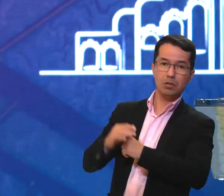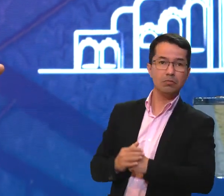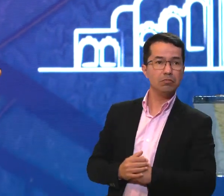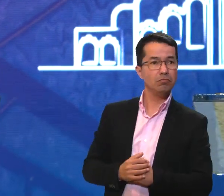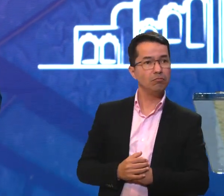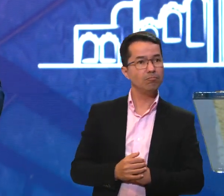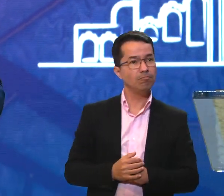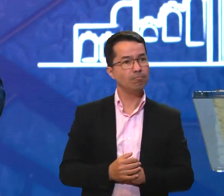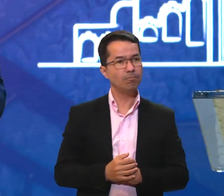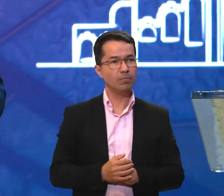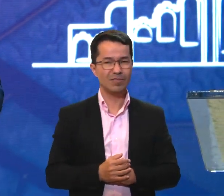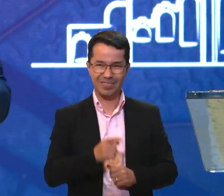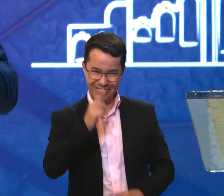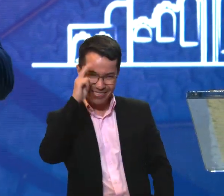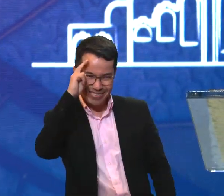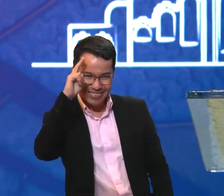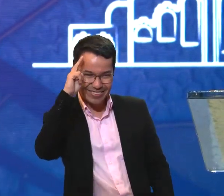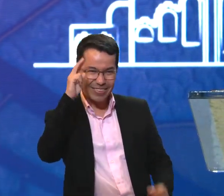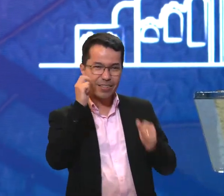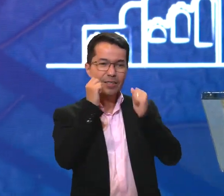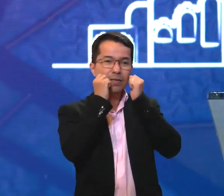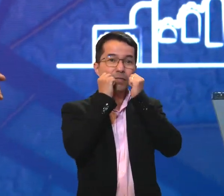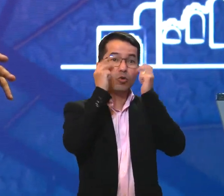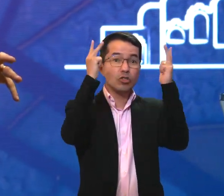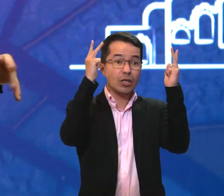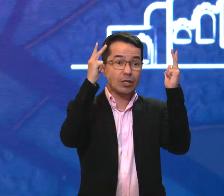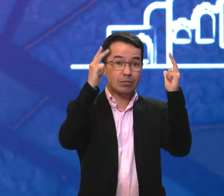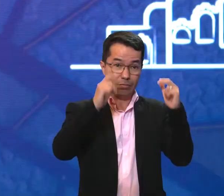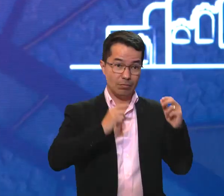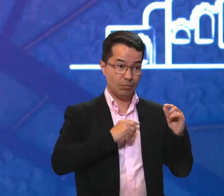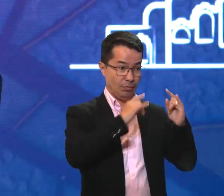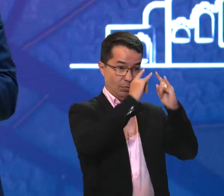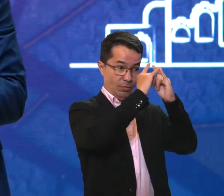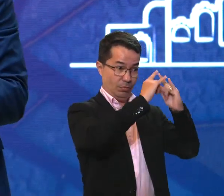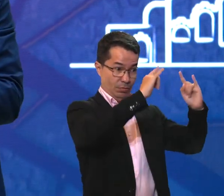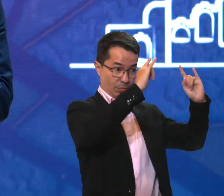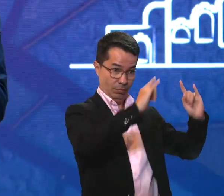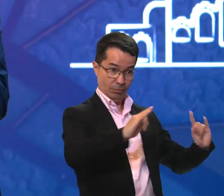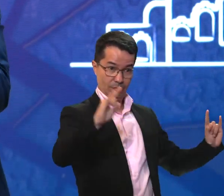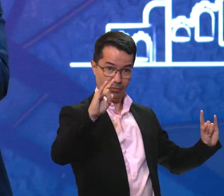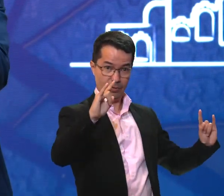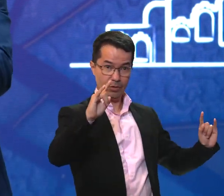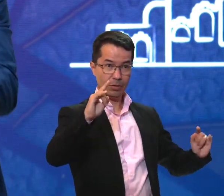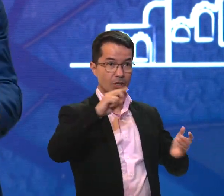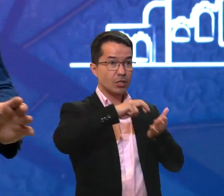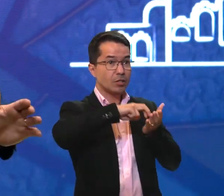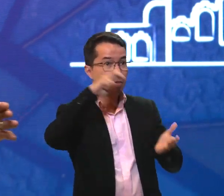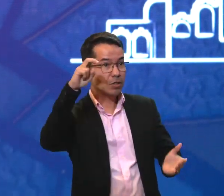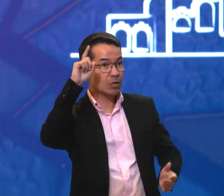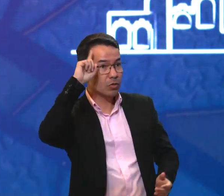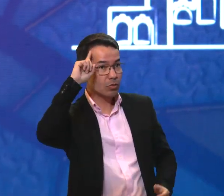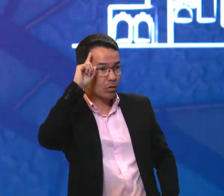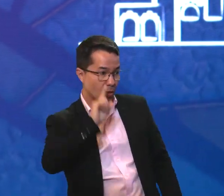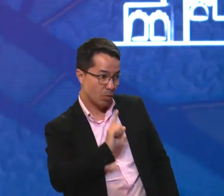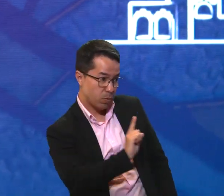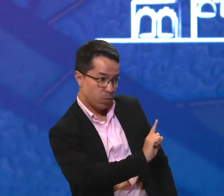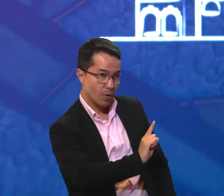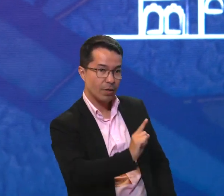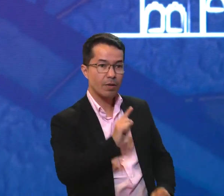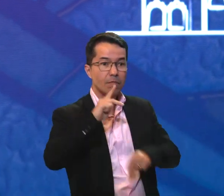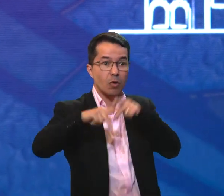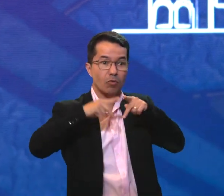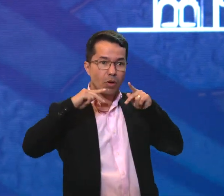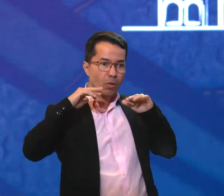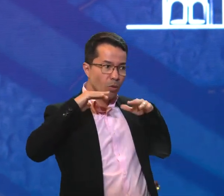povo. Ele constrói uma tenda, todos os dias de manhã ia lá orar, o povo ficava na porta da tenda